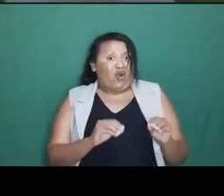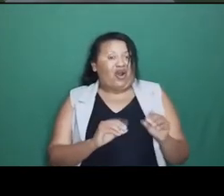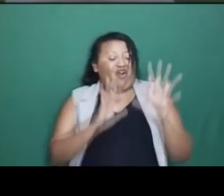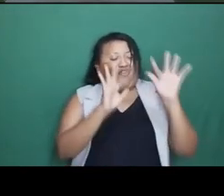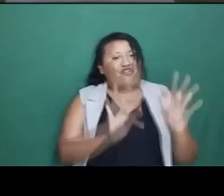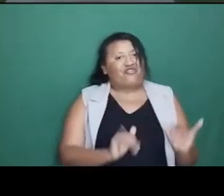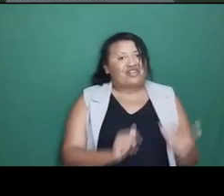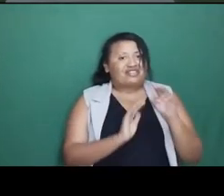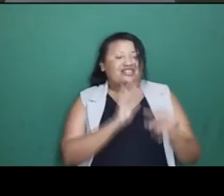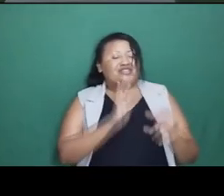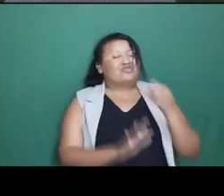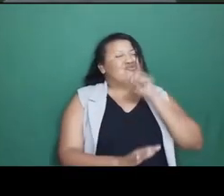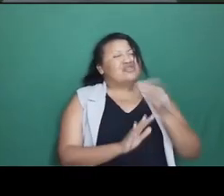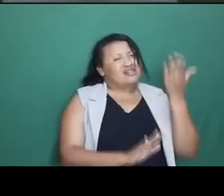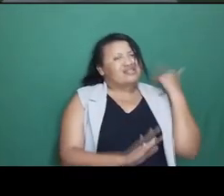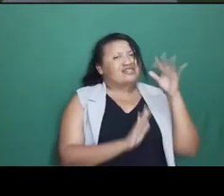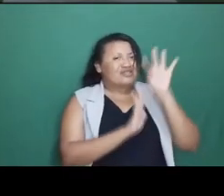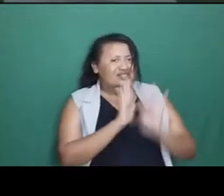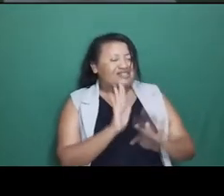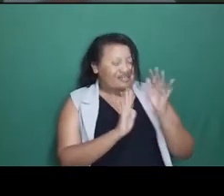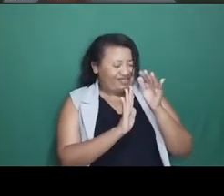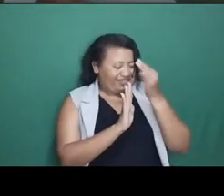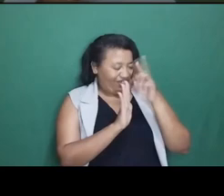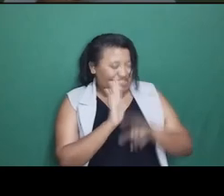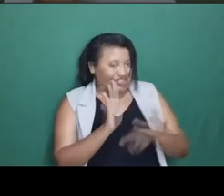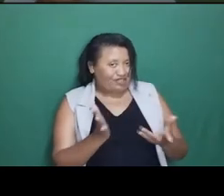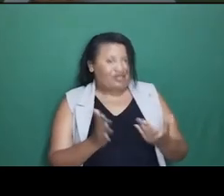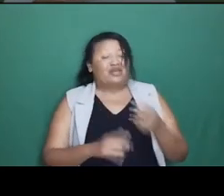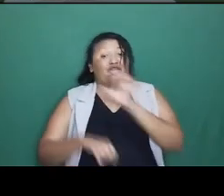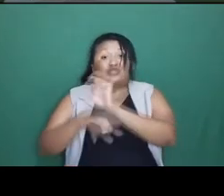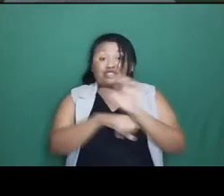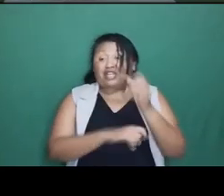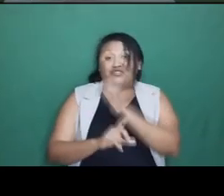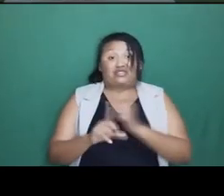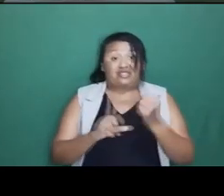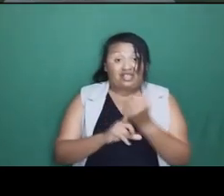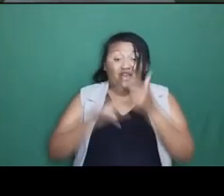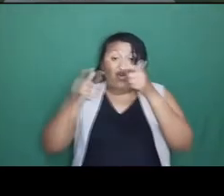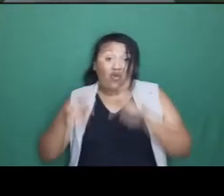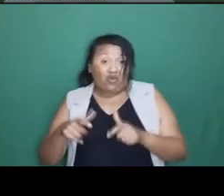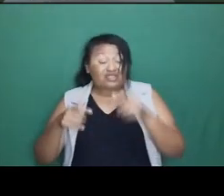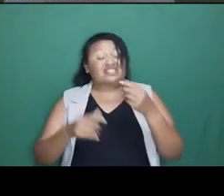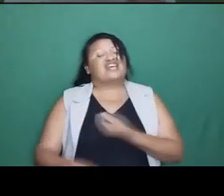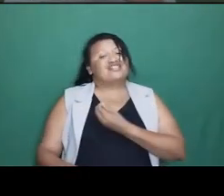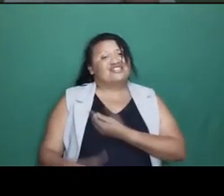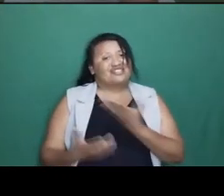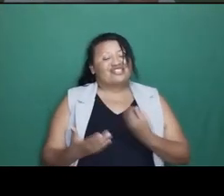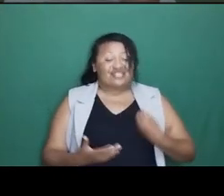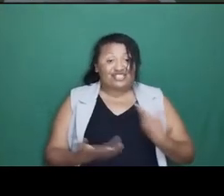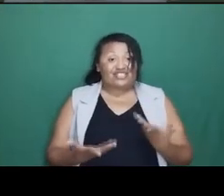antigo regime na questão dos Estados né sociais onde você existia uma mobilidade